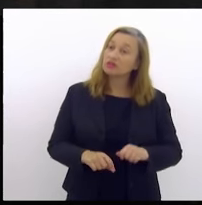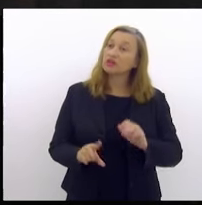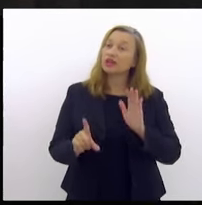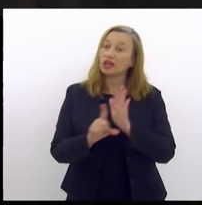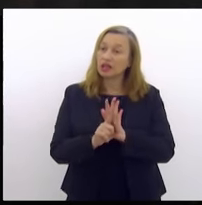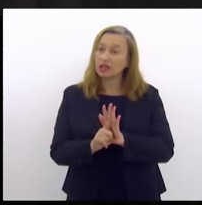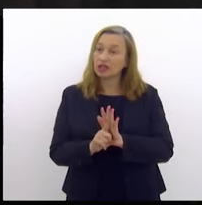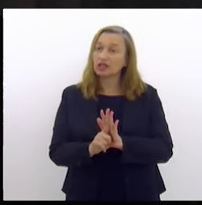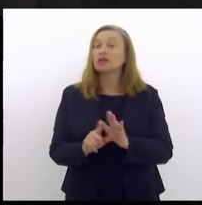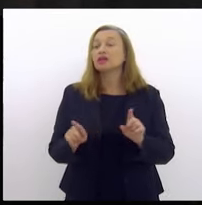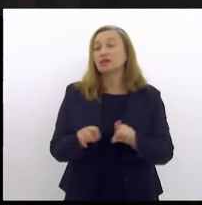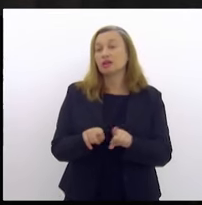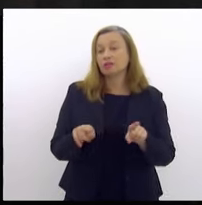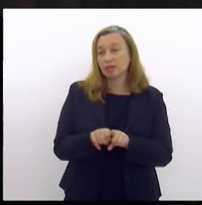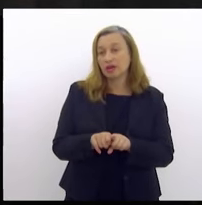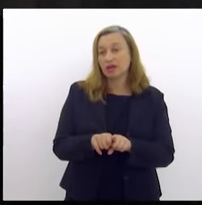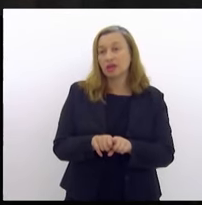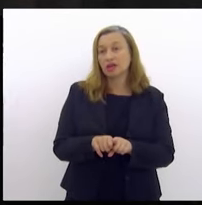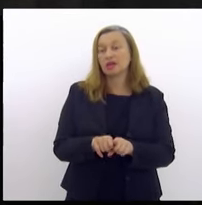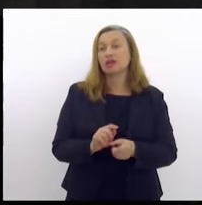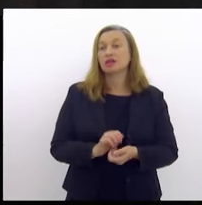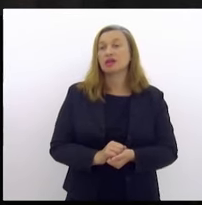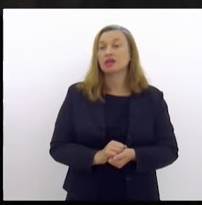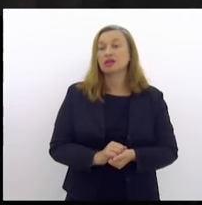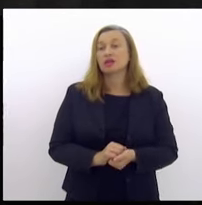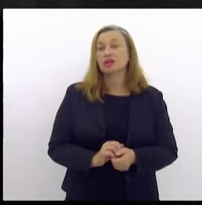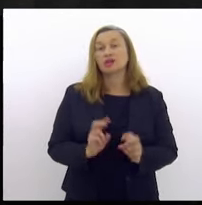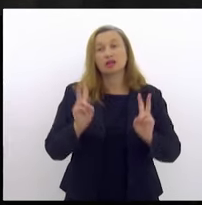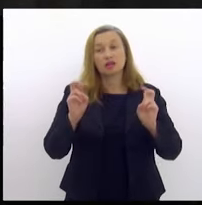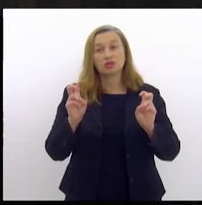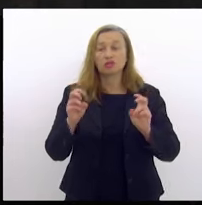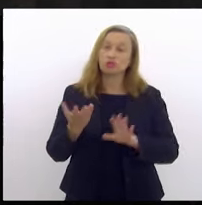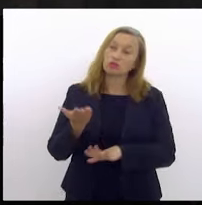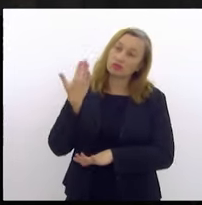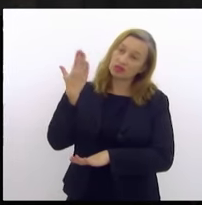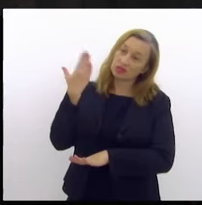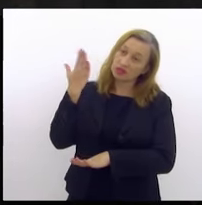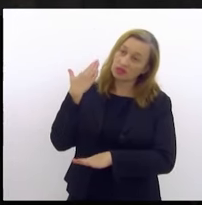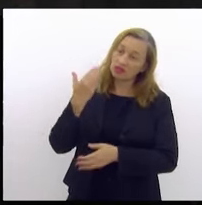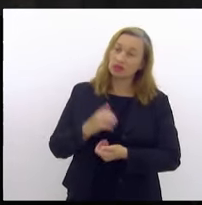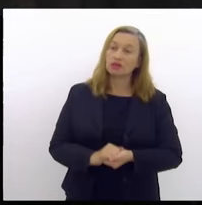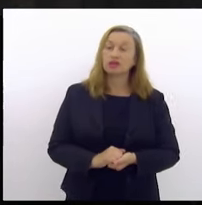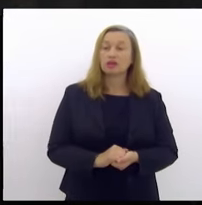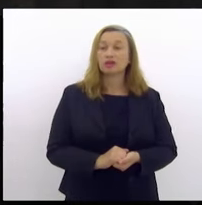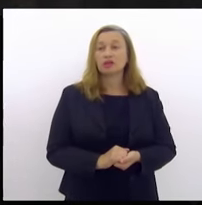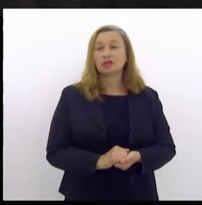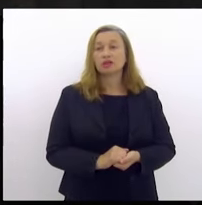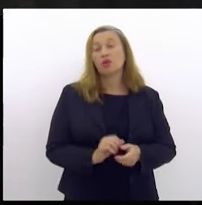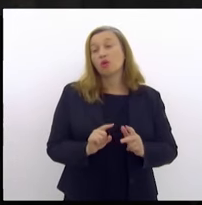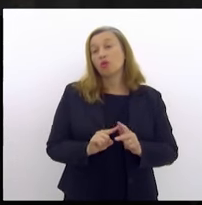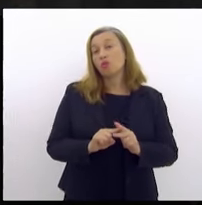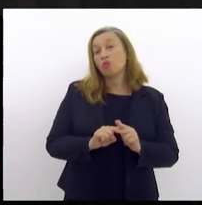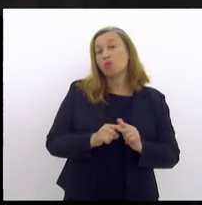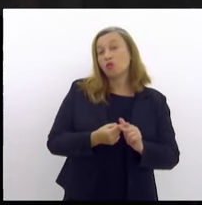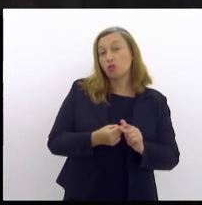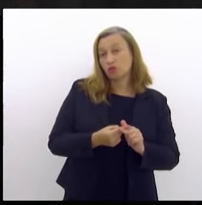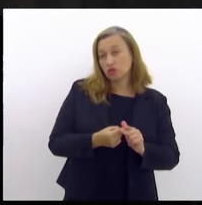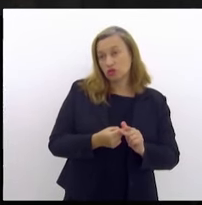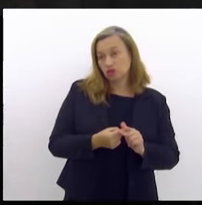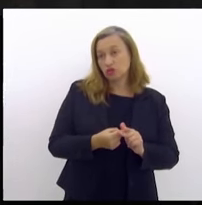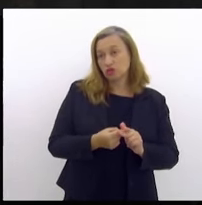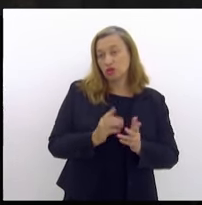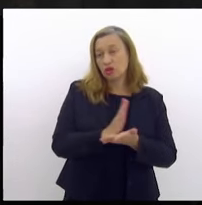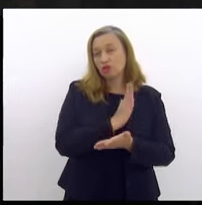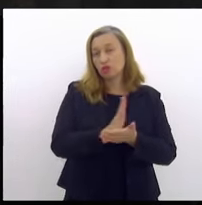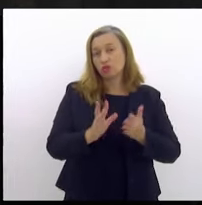leis também incidam sobre situações passadas ou mudem a forma pelas quais elas